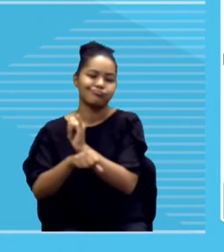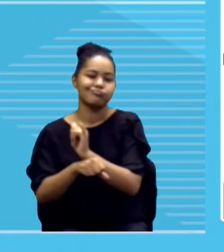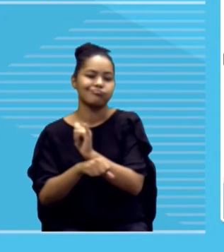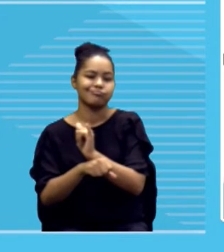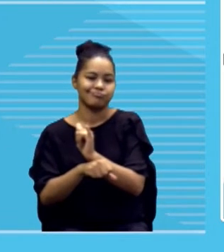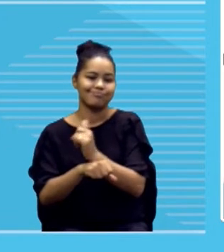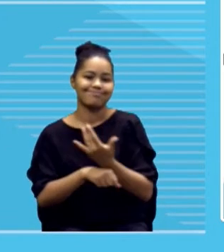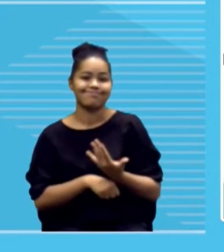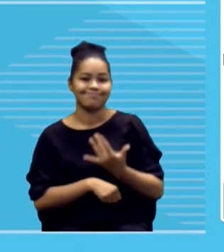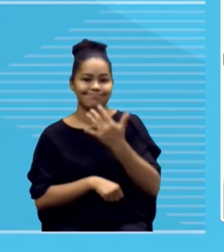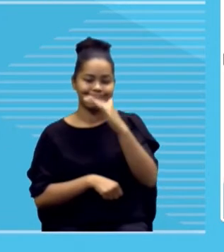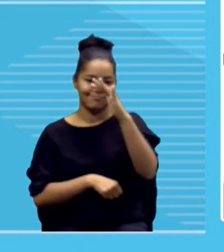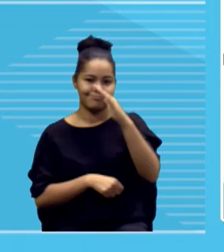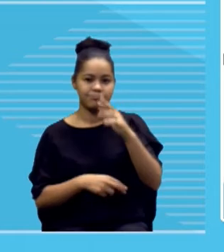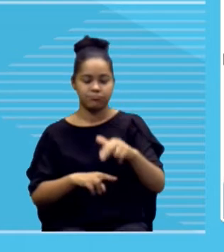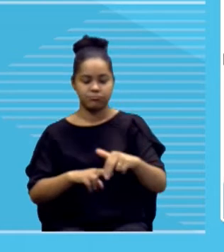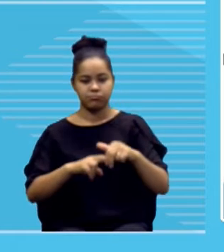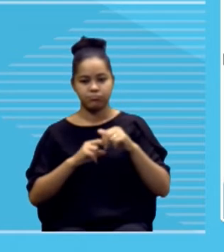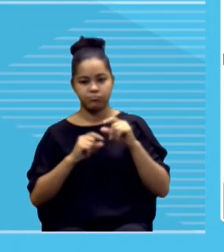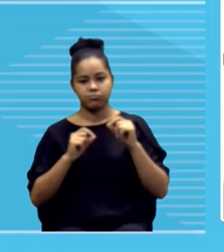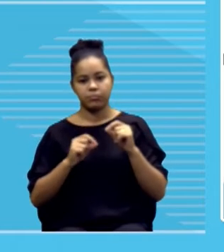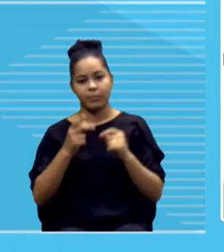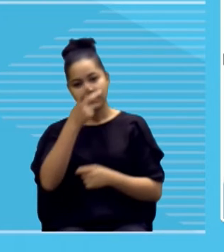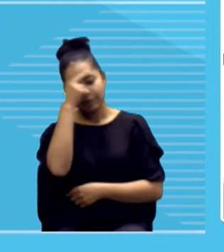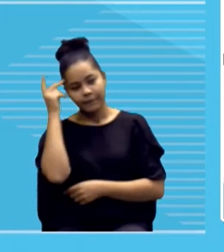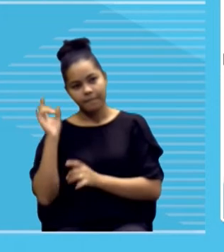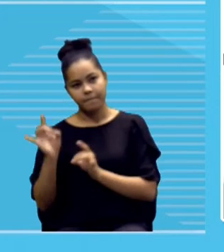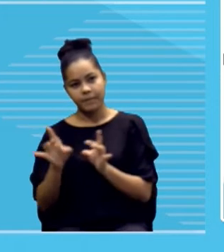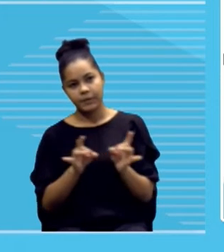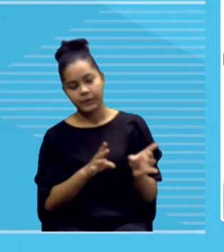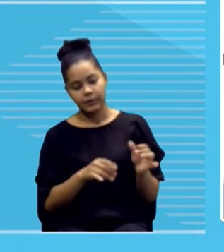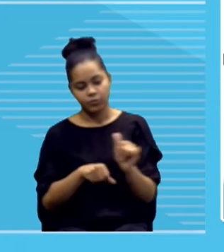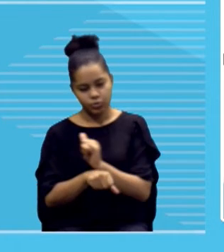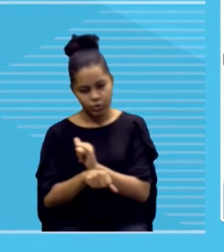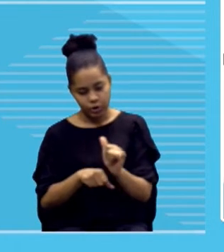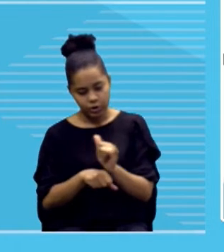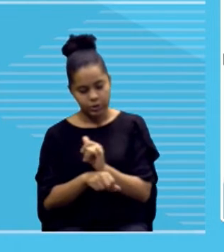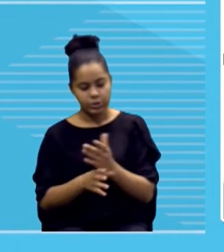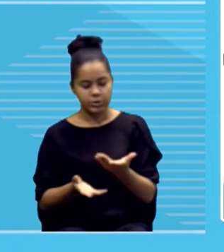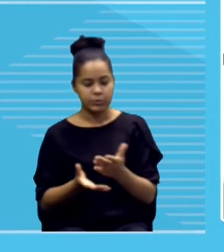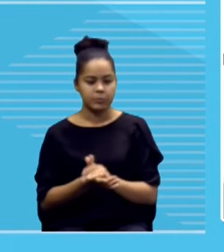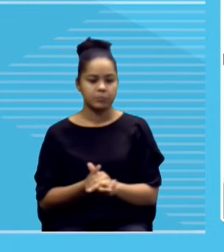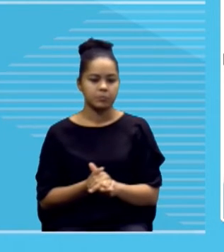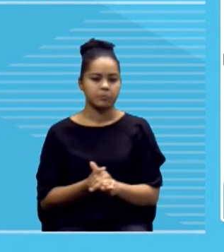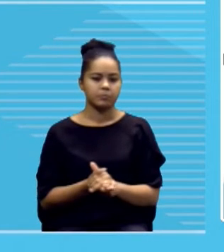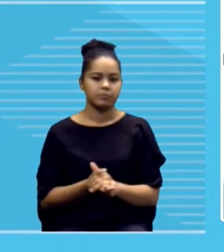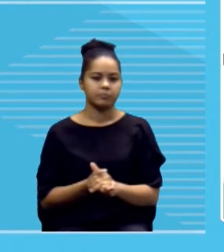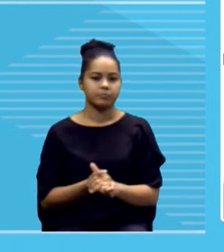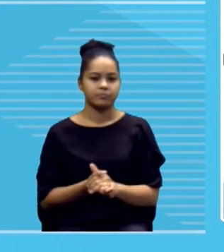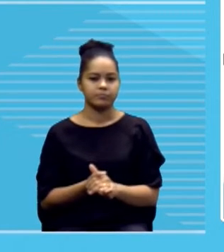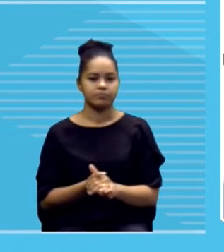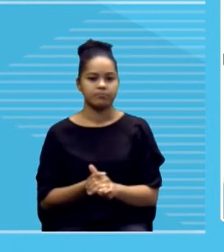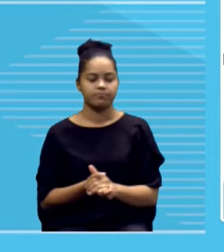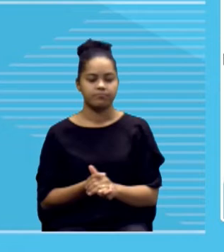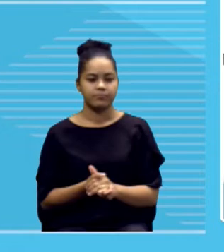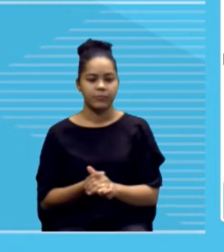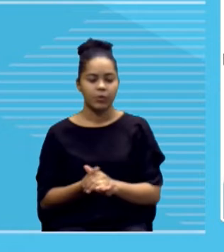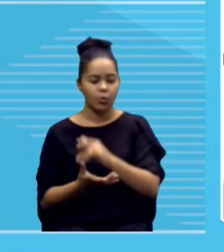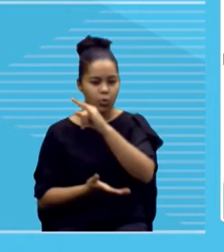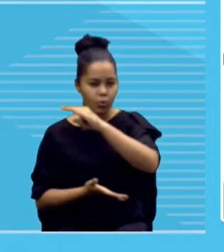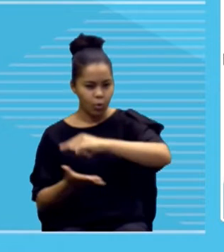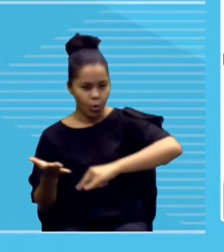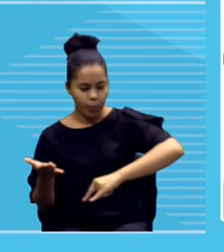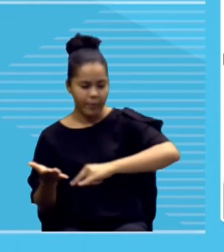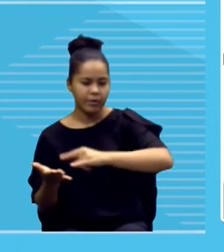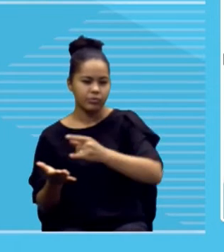vendedor faz para te conquistar? Ele, rapaz, pega bem tuas últimas 6 contas de energia. Aí o